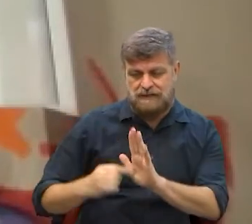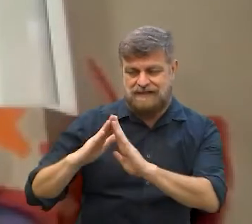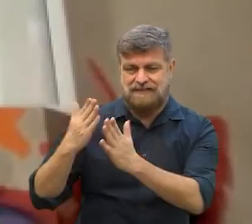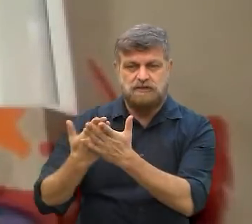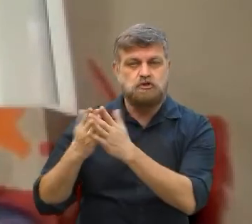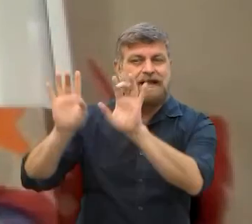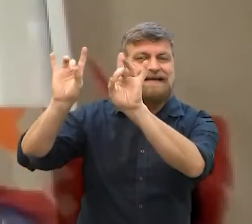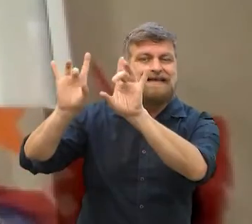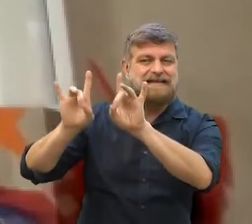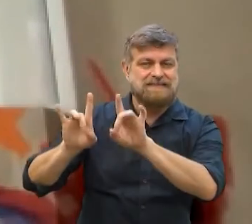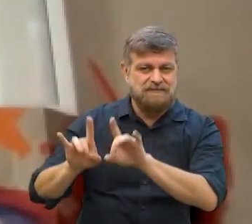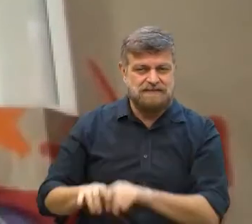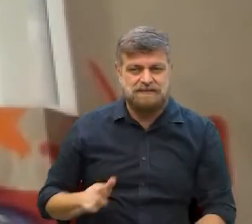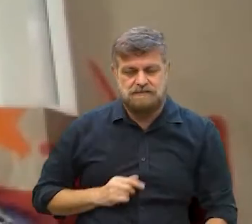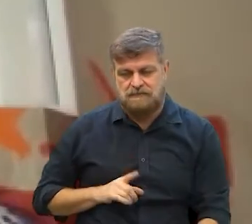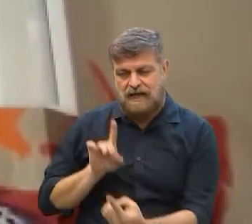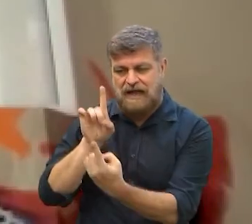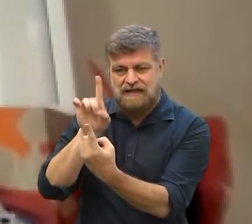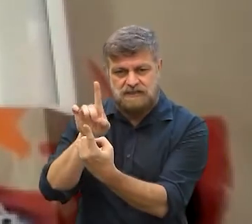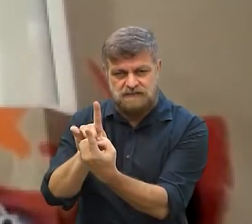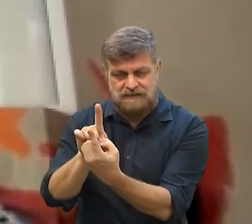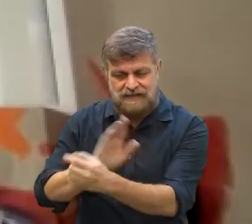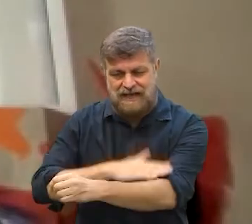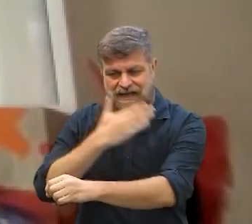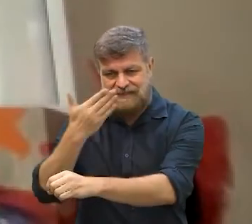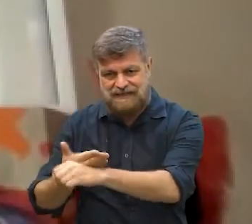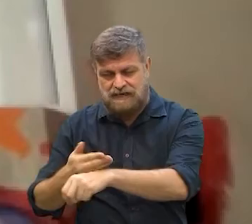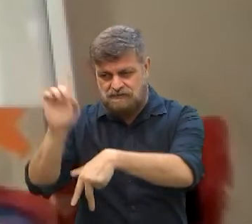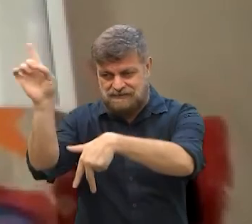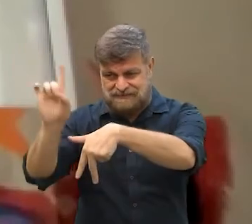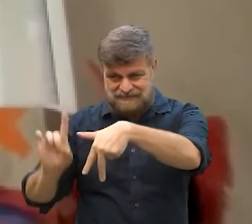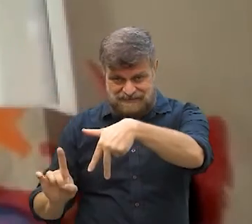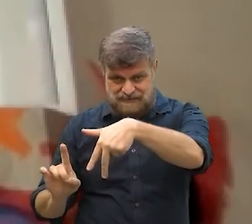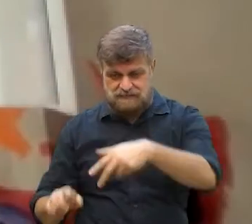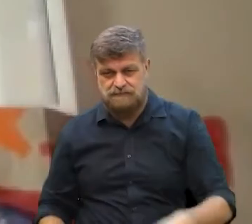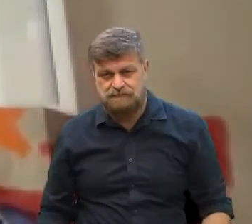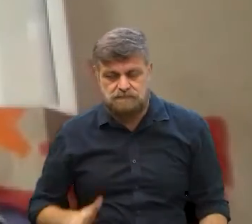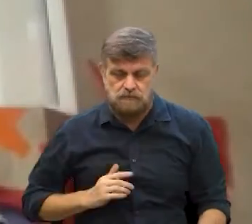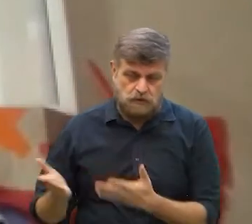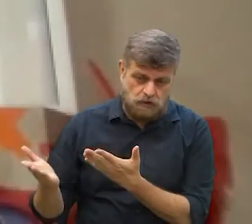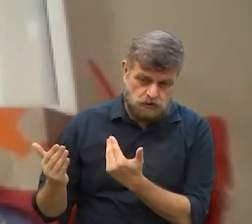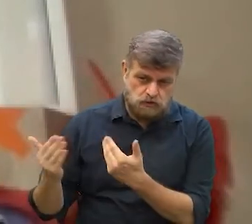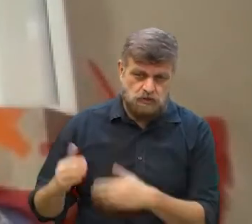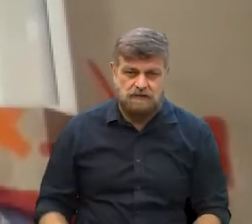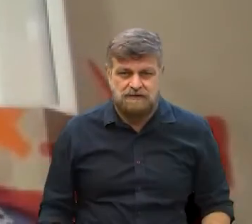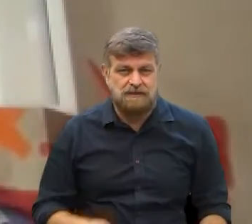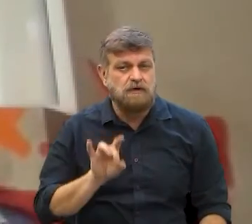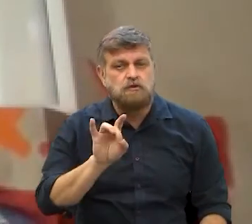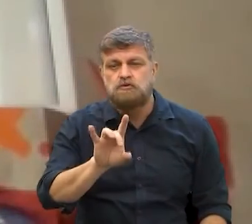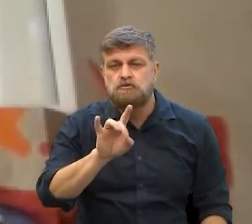escolas especiais para atendimento integral dessas crianças e jovens, e não